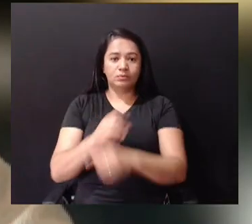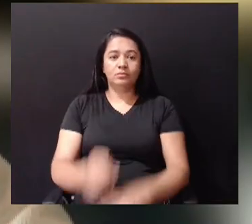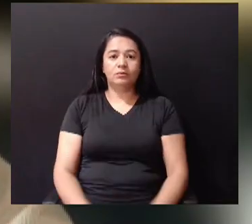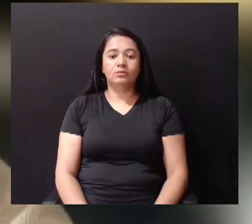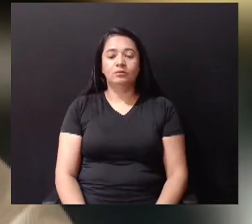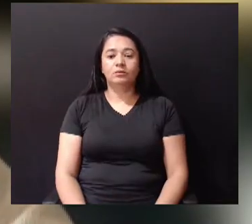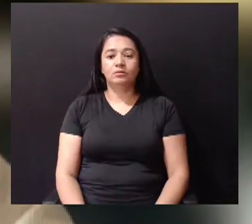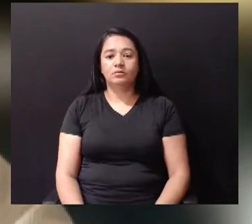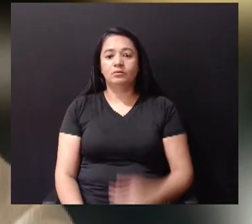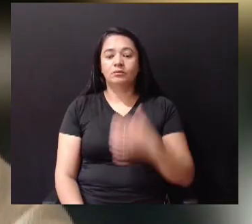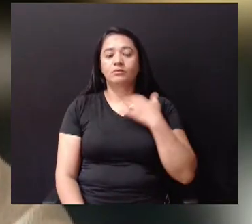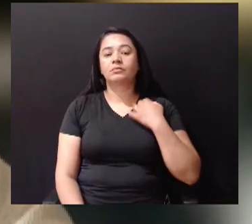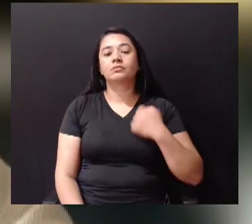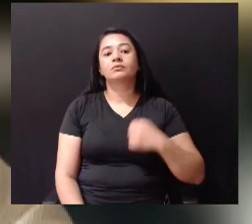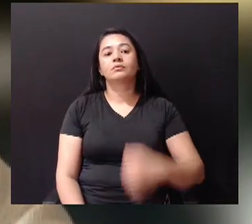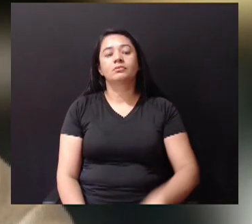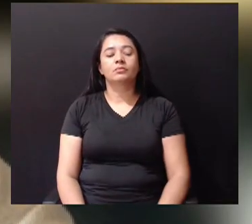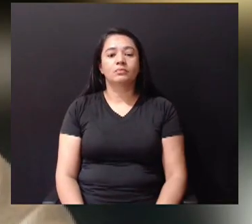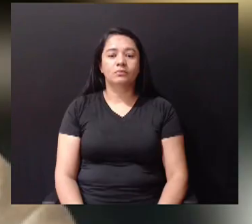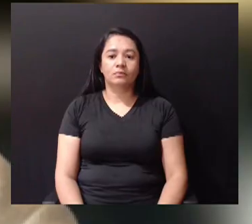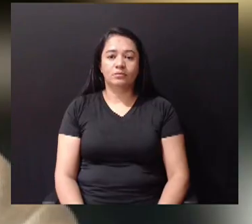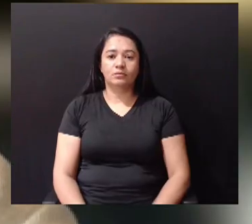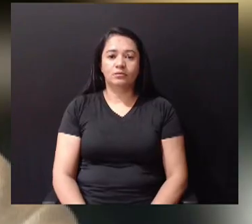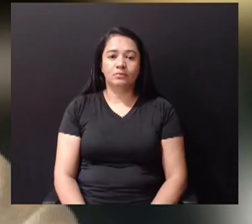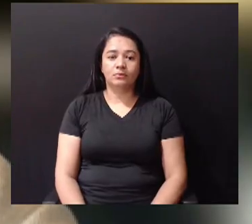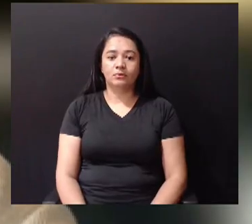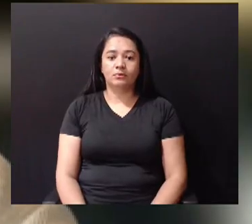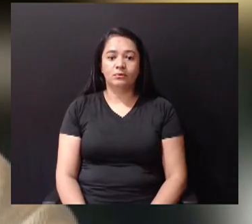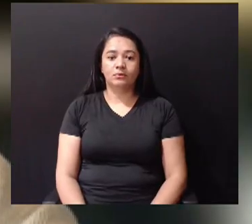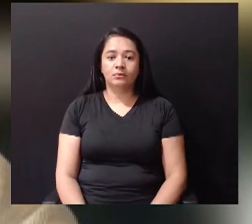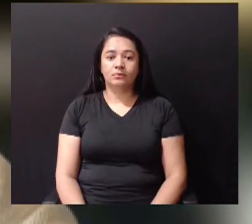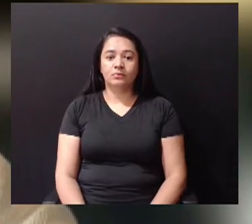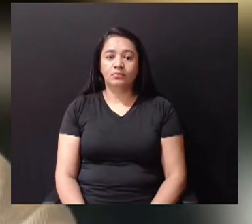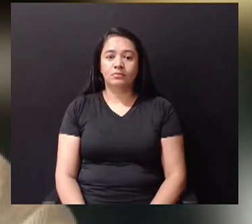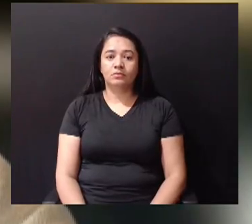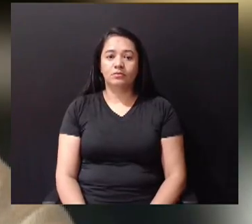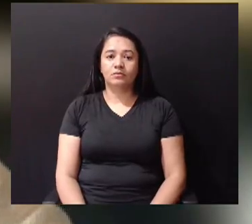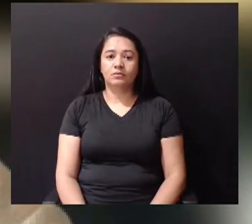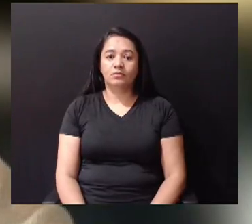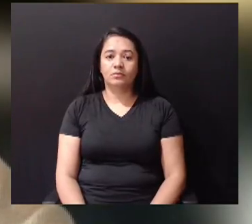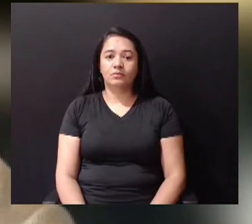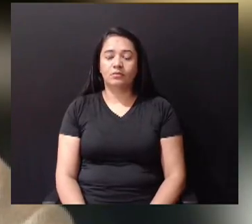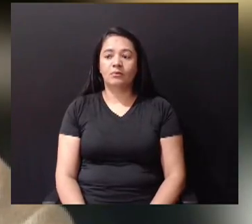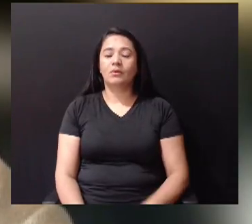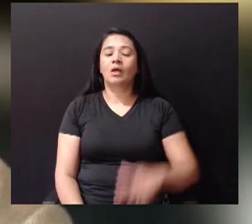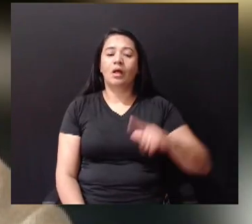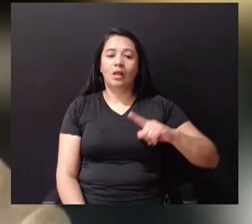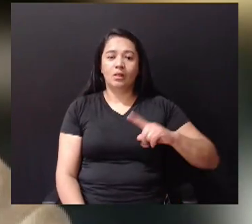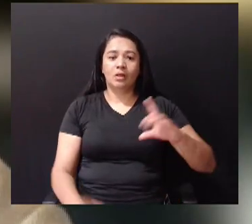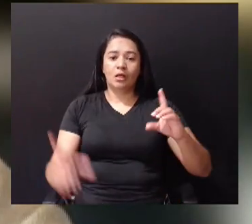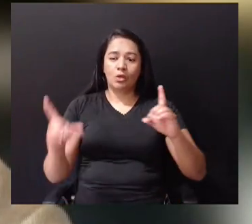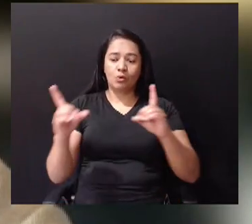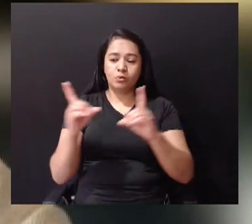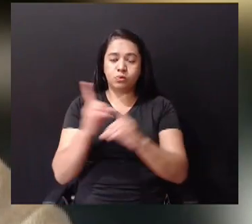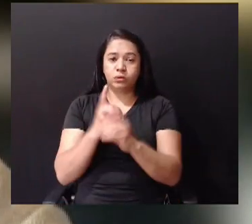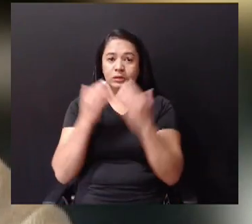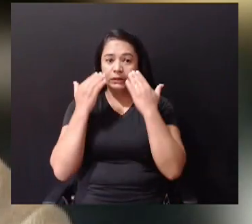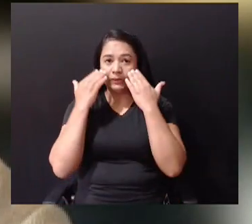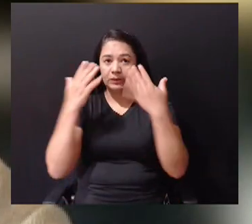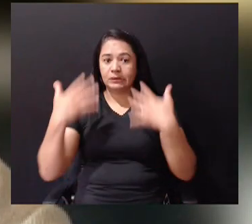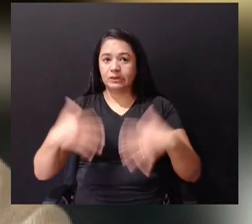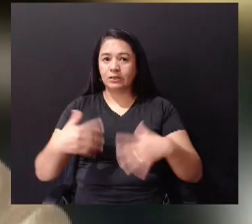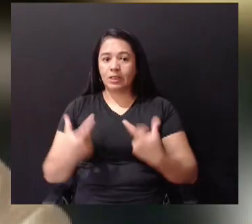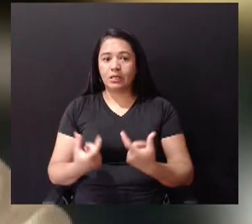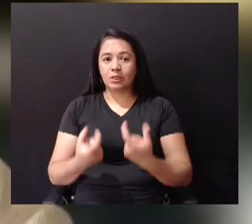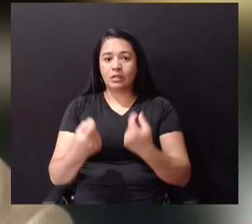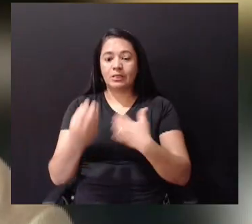Eu acho esse é um aspecto importante. Obviamente que ter um diagnóstico, enfrentar um diagnóstico de câncer na família já é